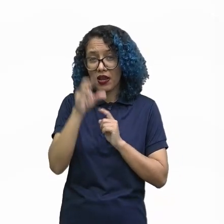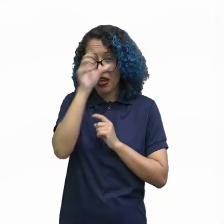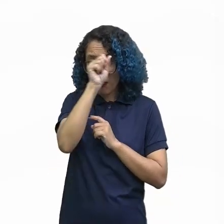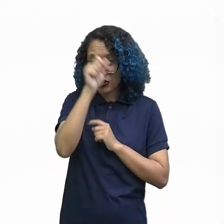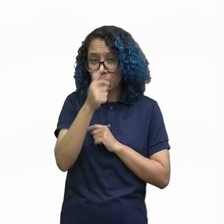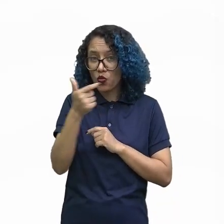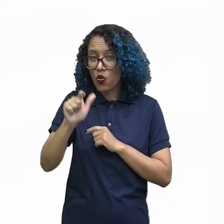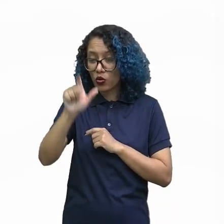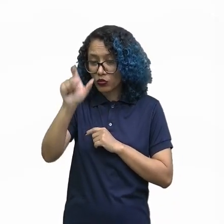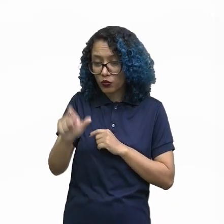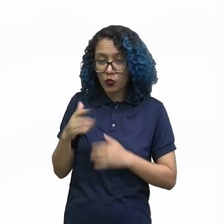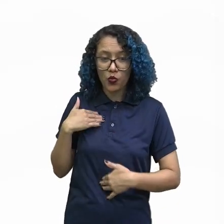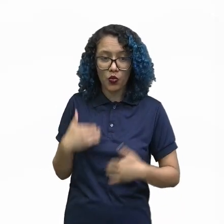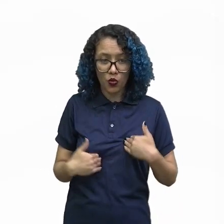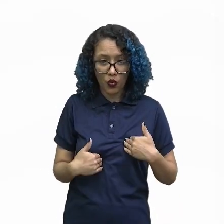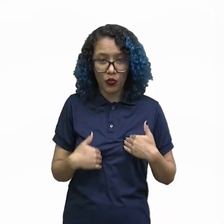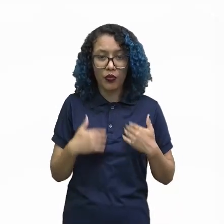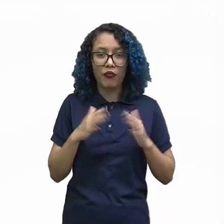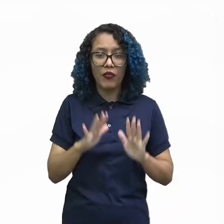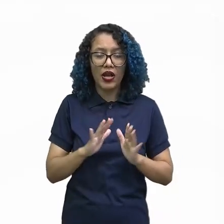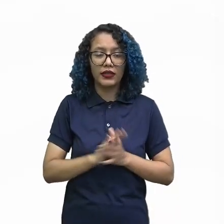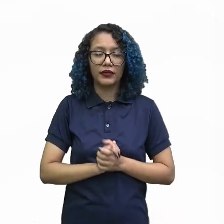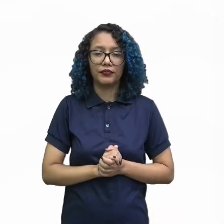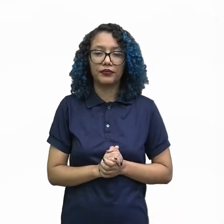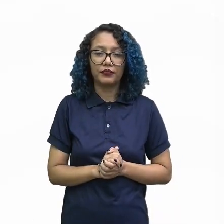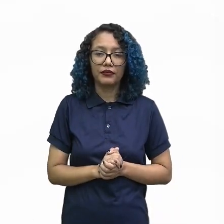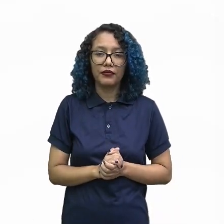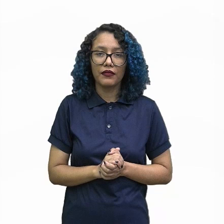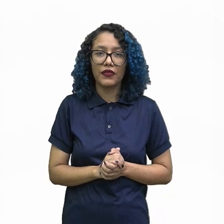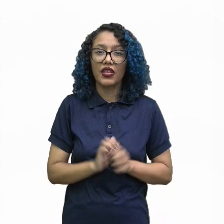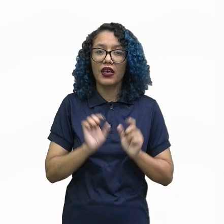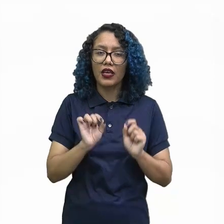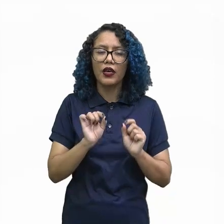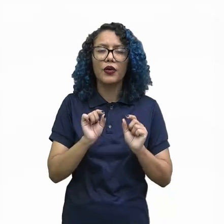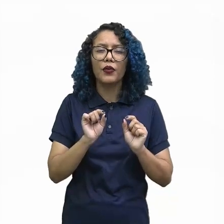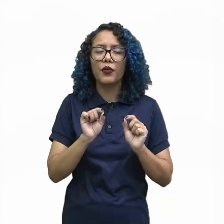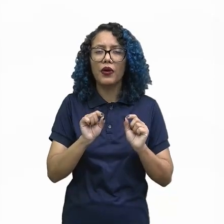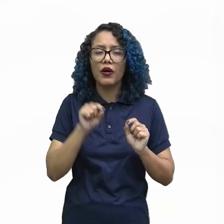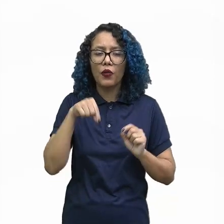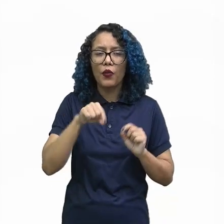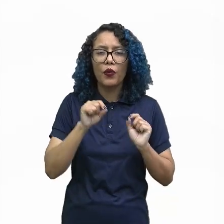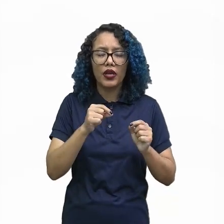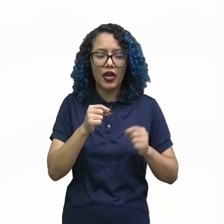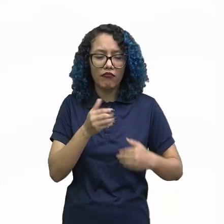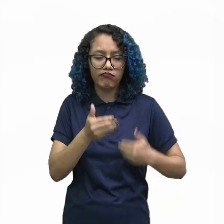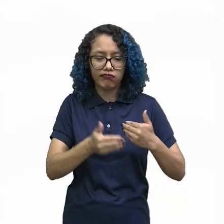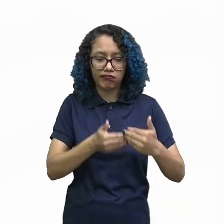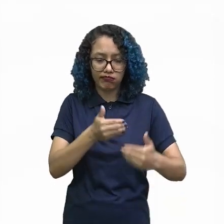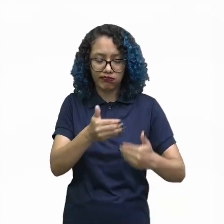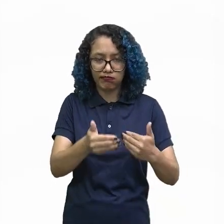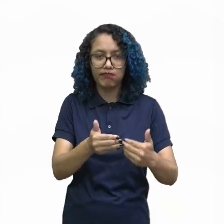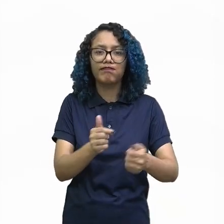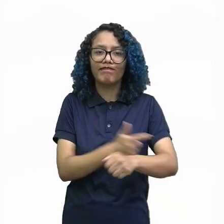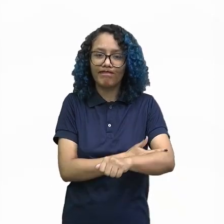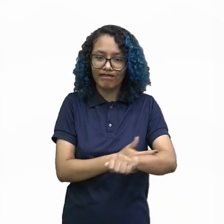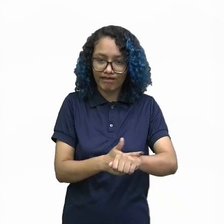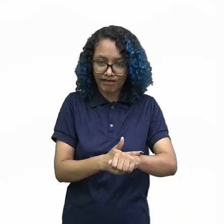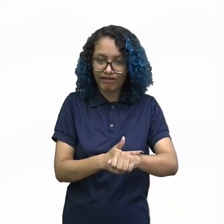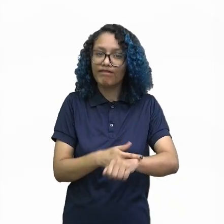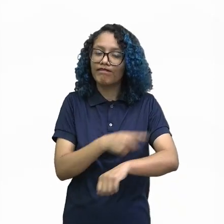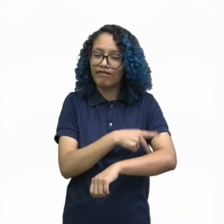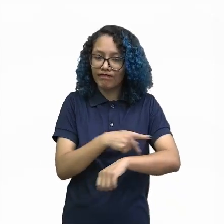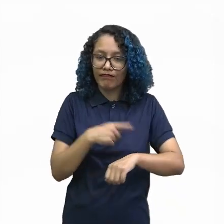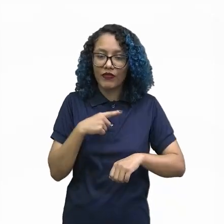processo de aprendizado que é disciplinatório, regulatório. E isso ocorre, infelizmente, desde a infância. No nosso